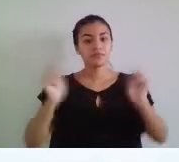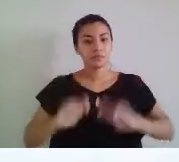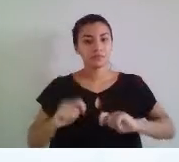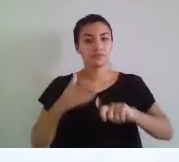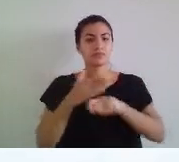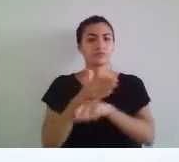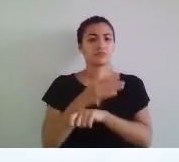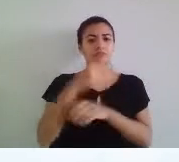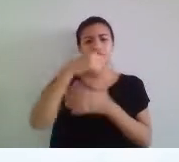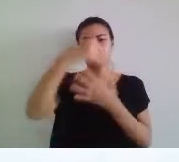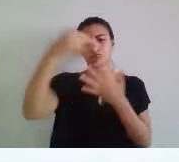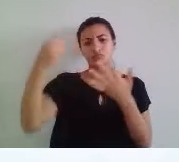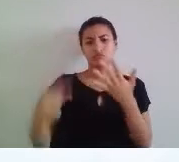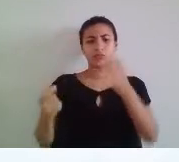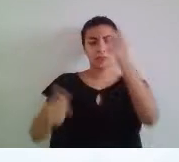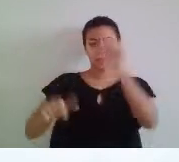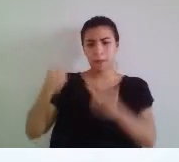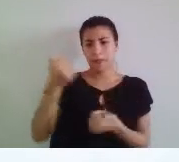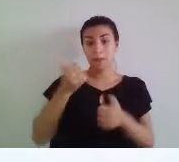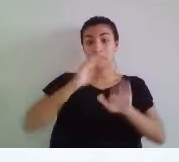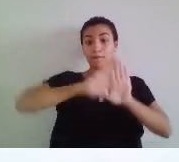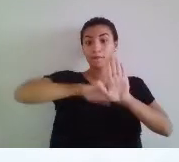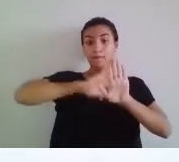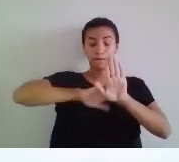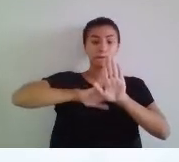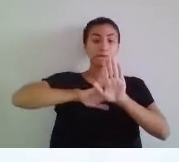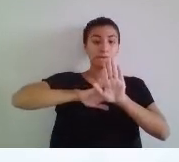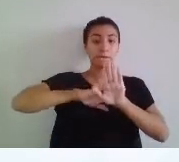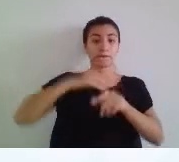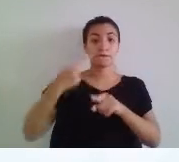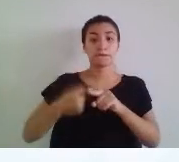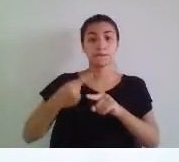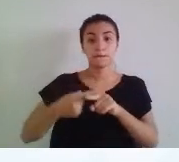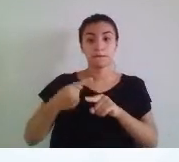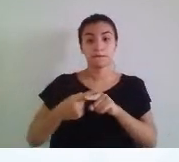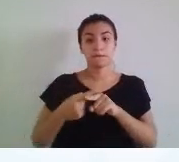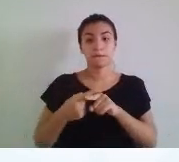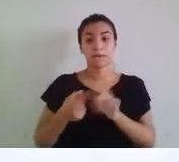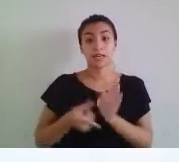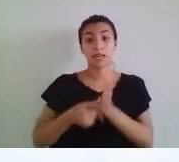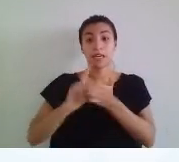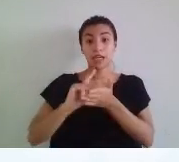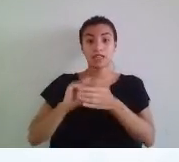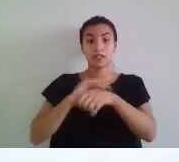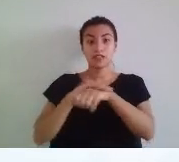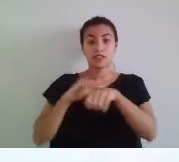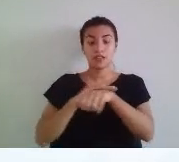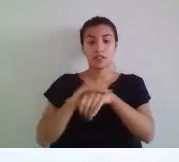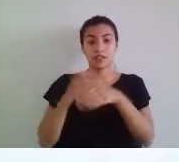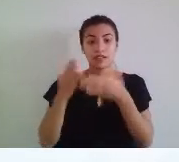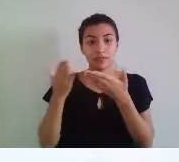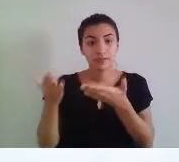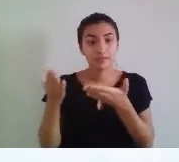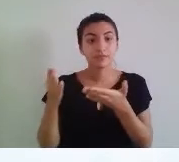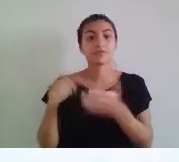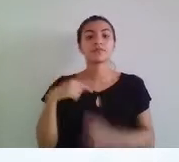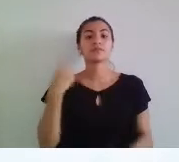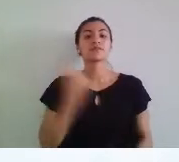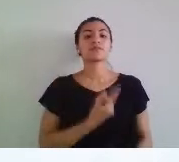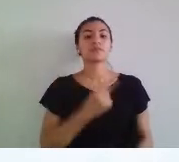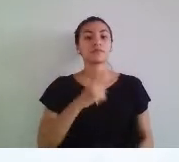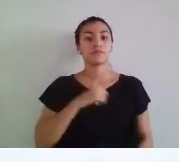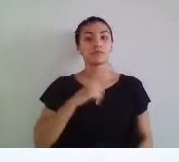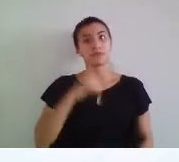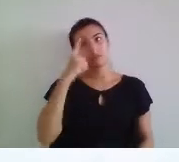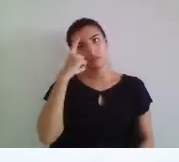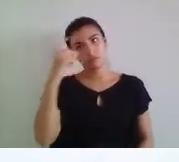várias análises subjetivas com a sua tese, porque antes dessa conversa com você, a gente tem a impressão aqui,